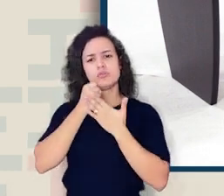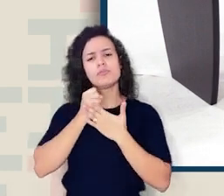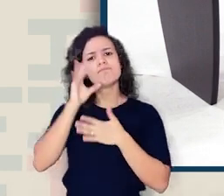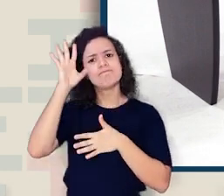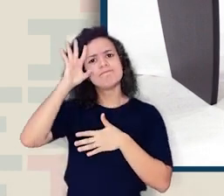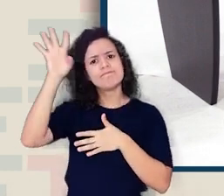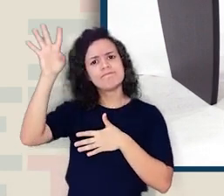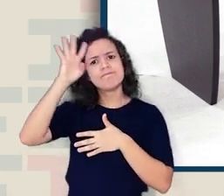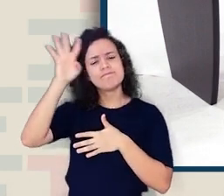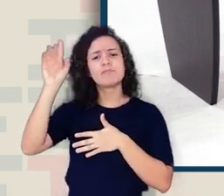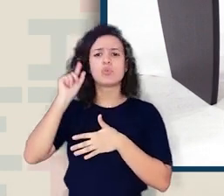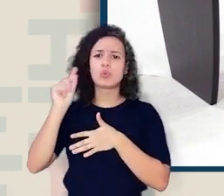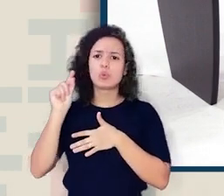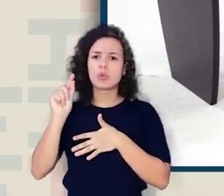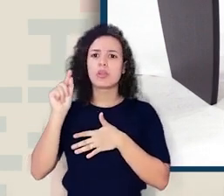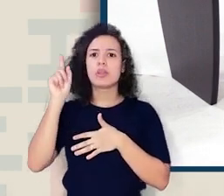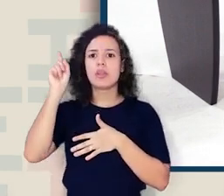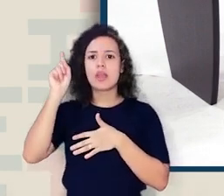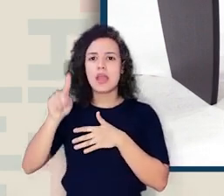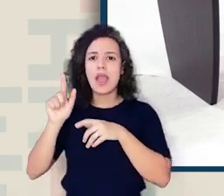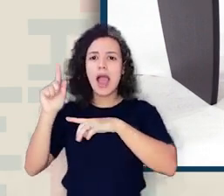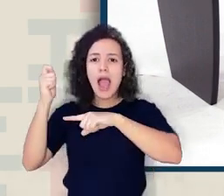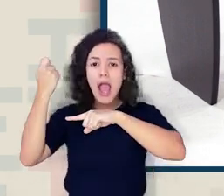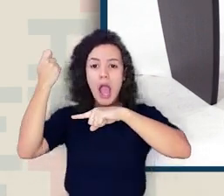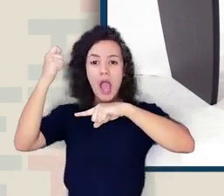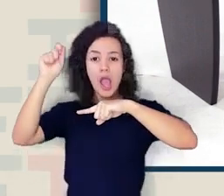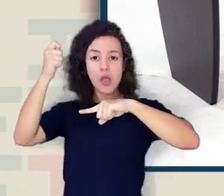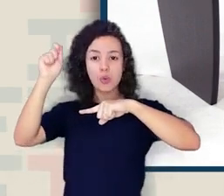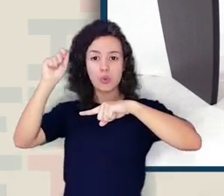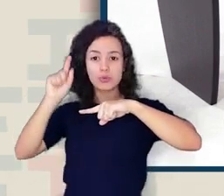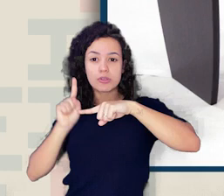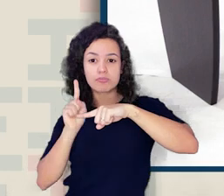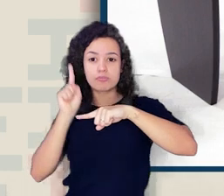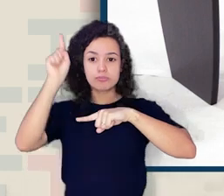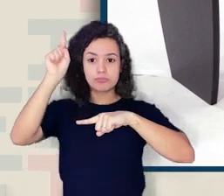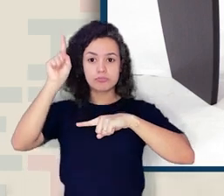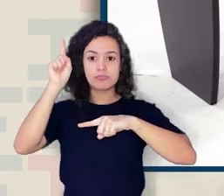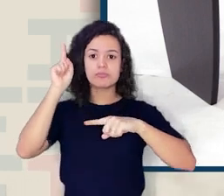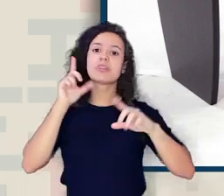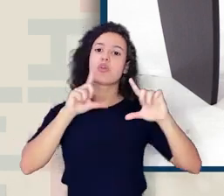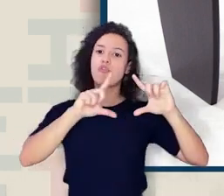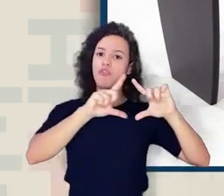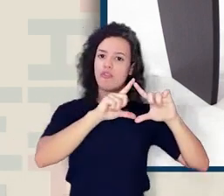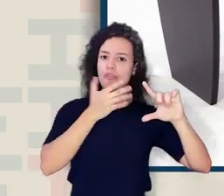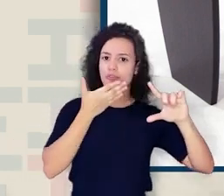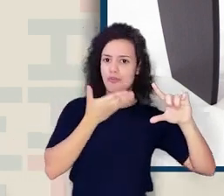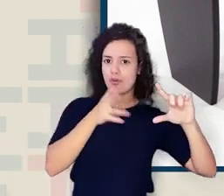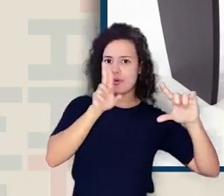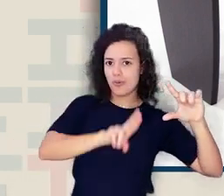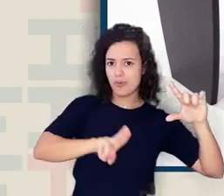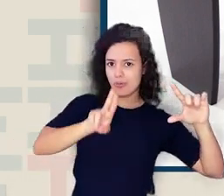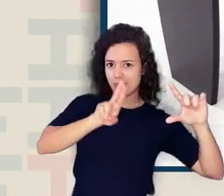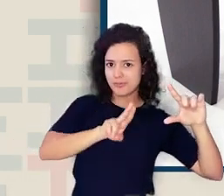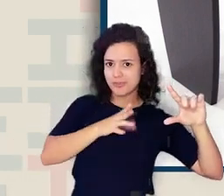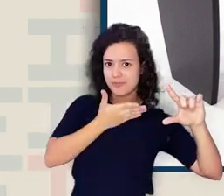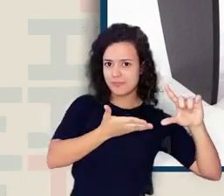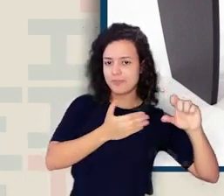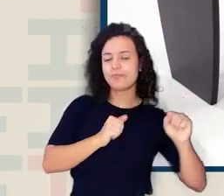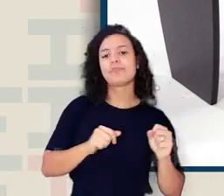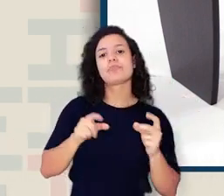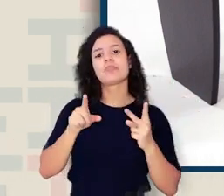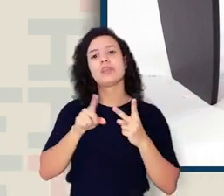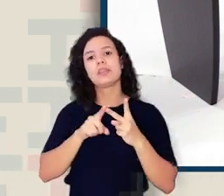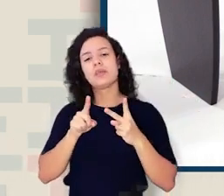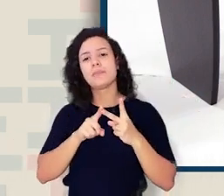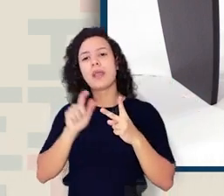exatamente quando a gente começa a pensar em uma relação também de alturas agudas, trazida no caso pelo ferro, que eu mostrei,